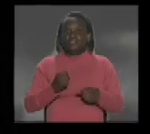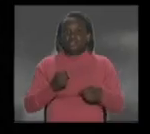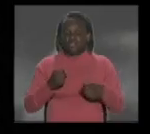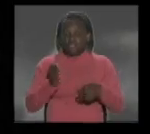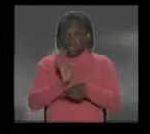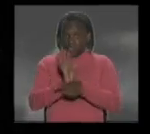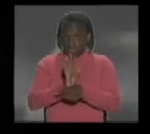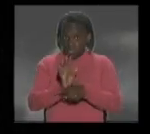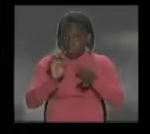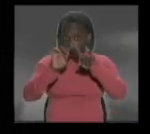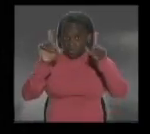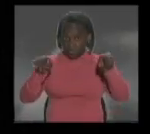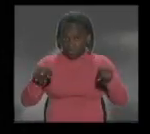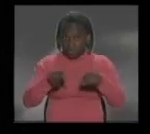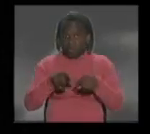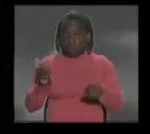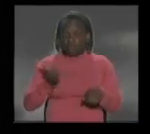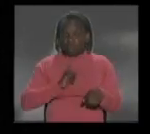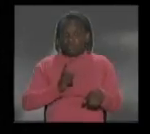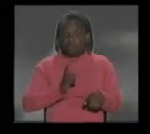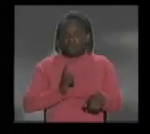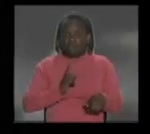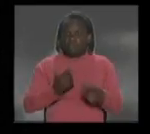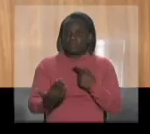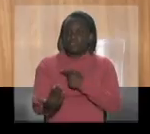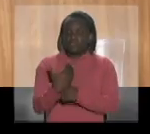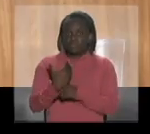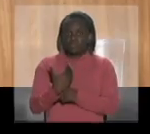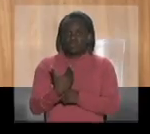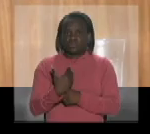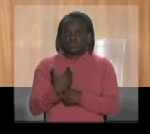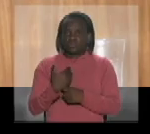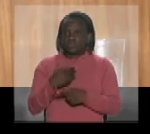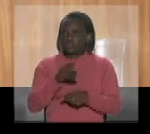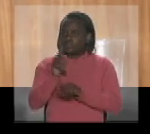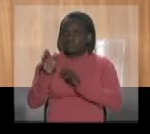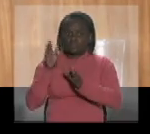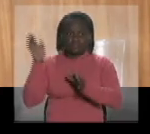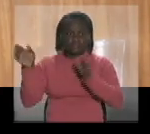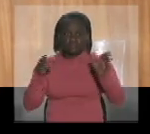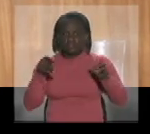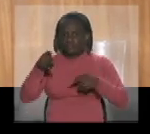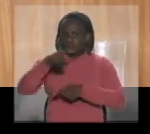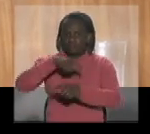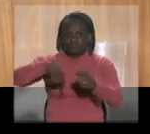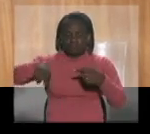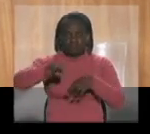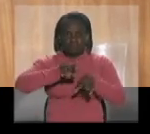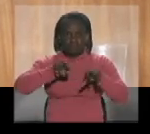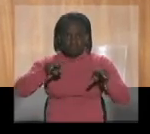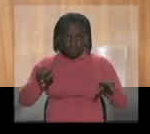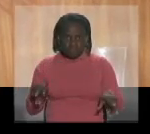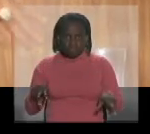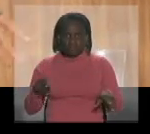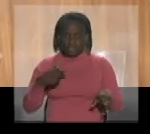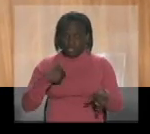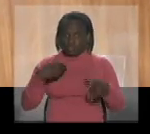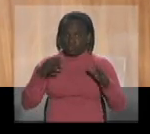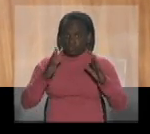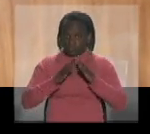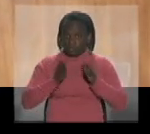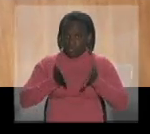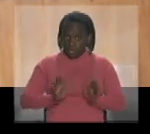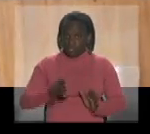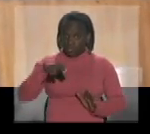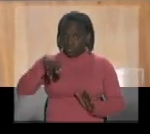E o cinema, assim, tem me feito, assim, circular e ir para uns lugares, assim. Eu sou de Nova Iguaçu,